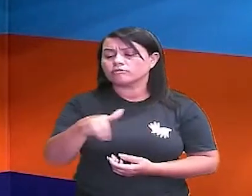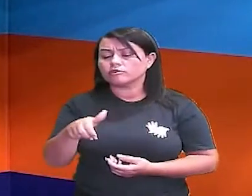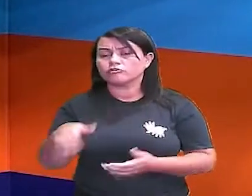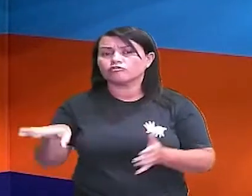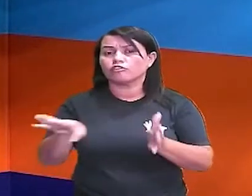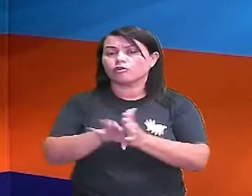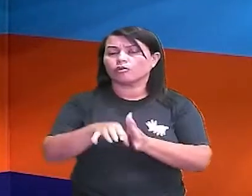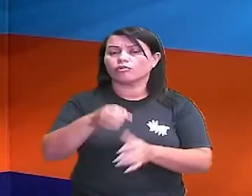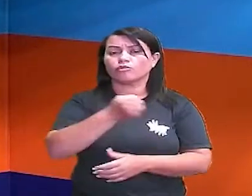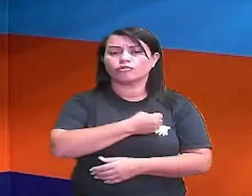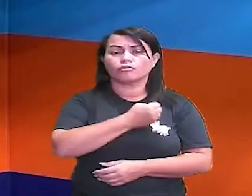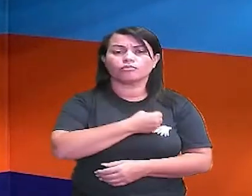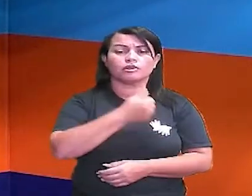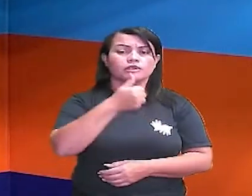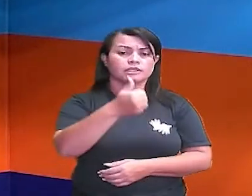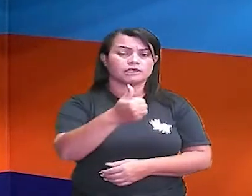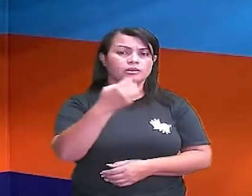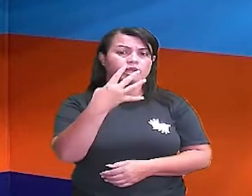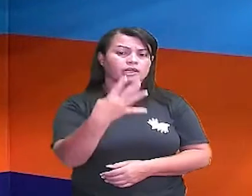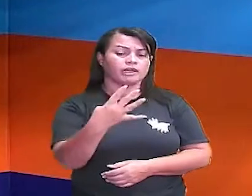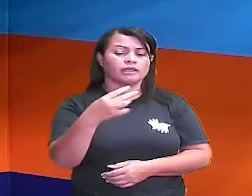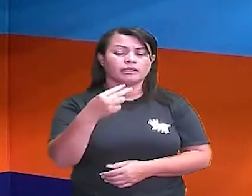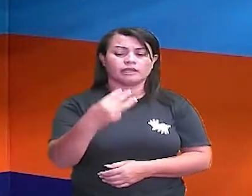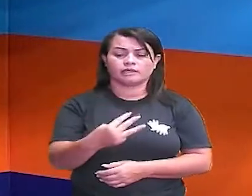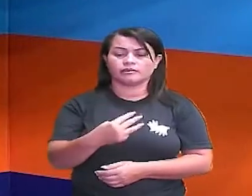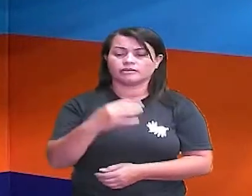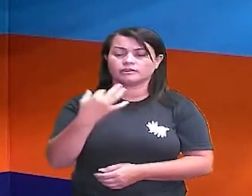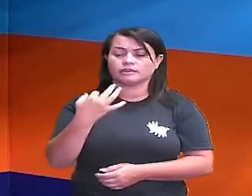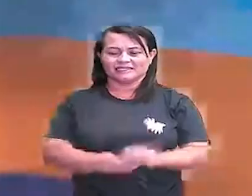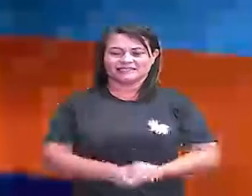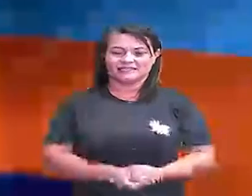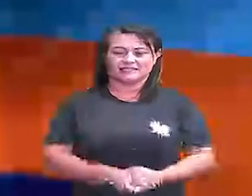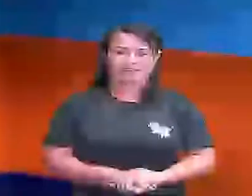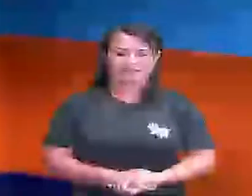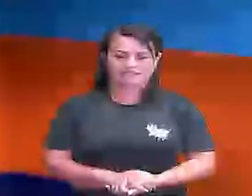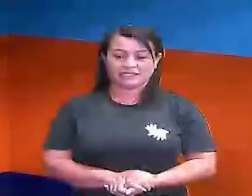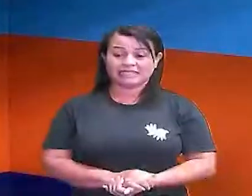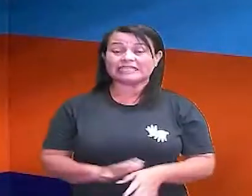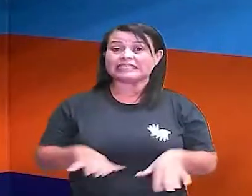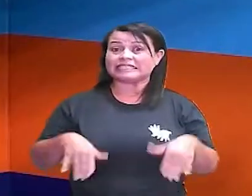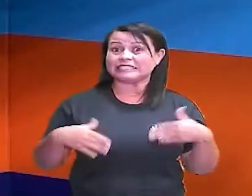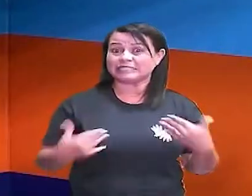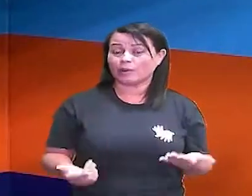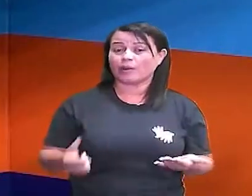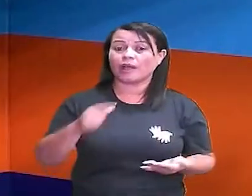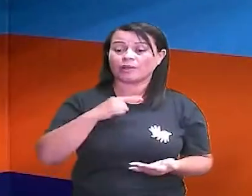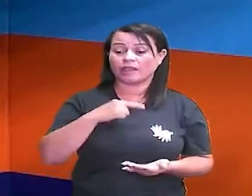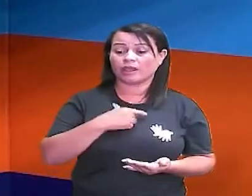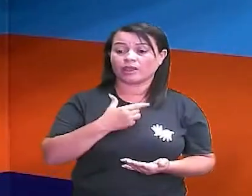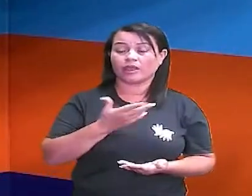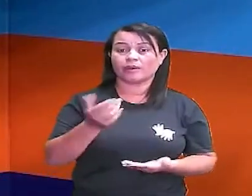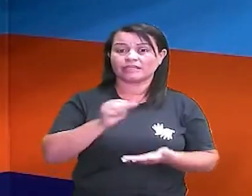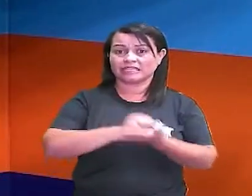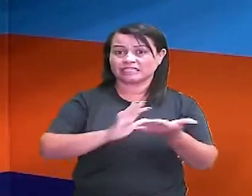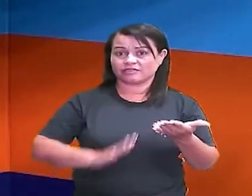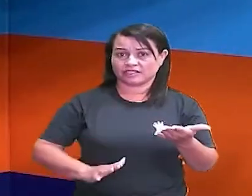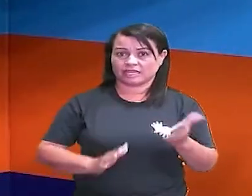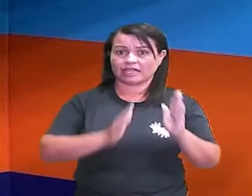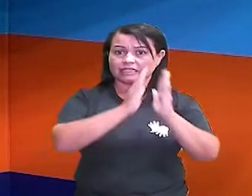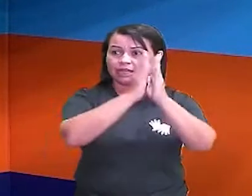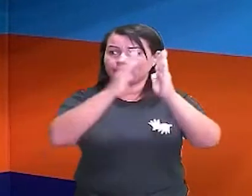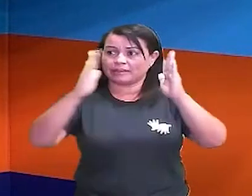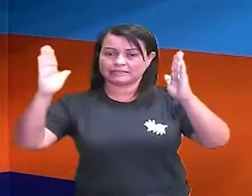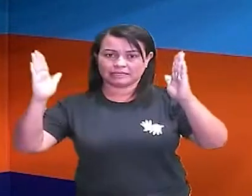número 143, tá certo? Ó, gente, eu trouxe aqui essa atividade que é para a